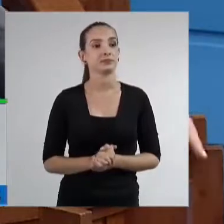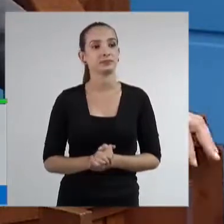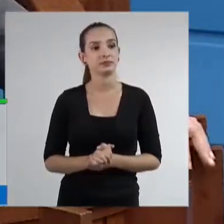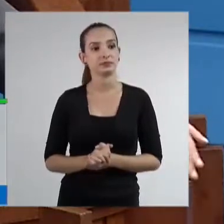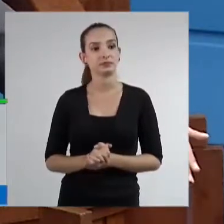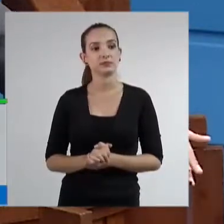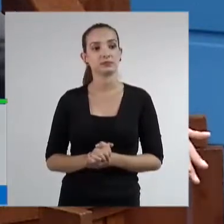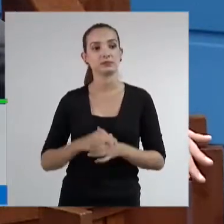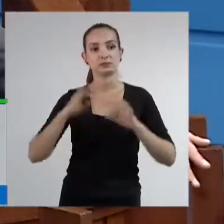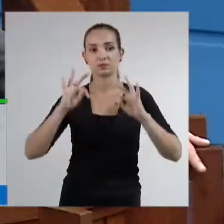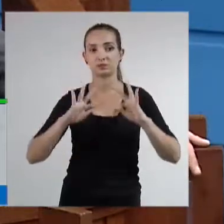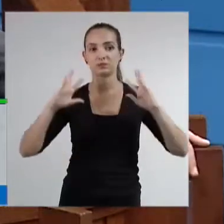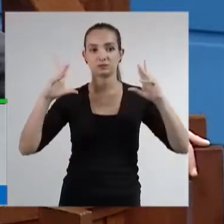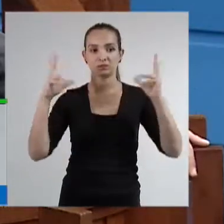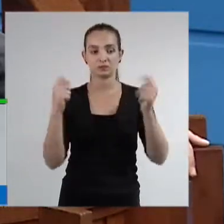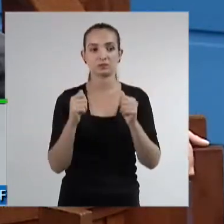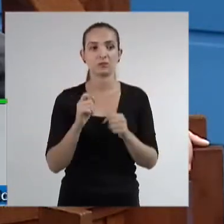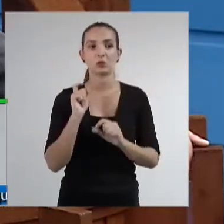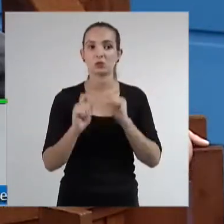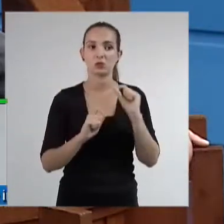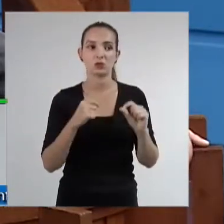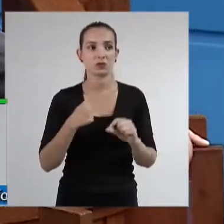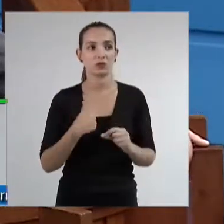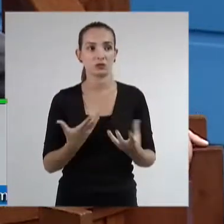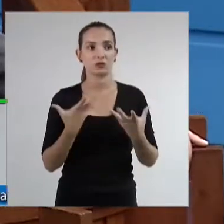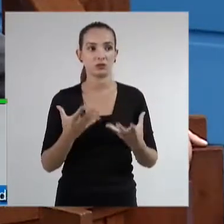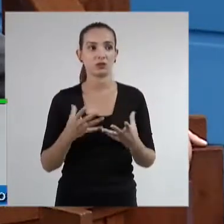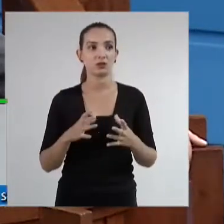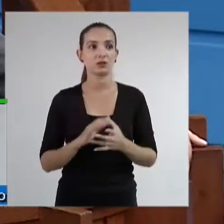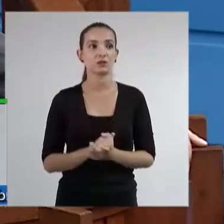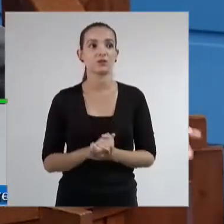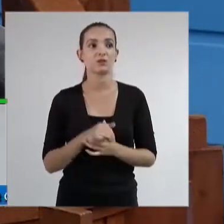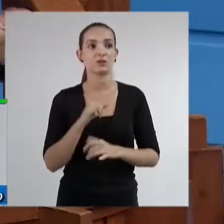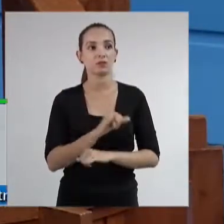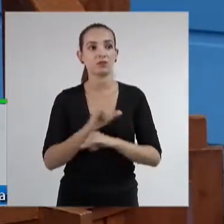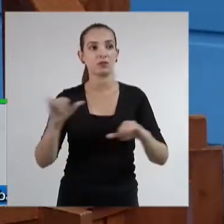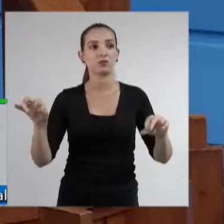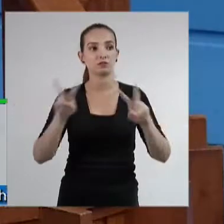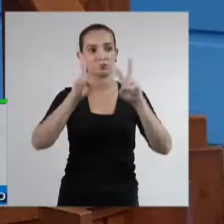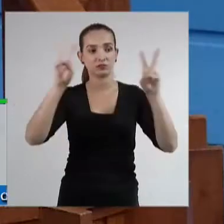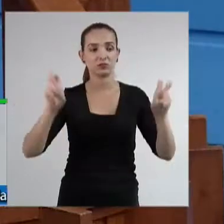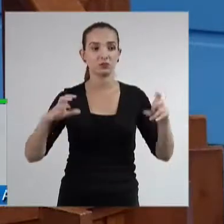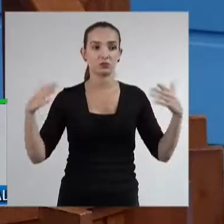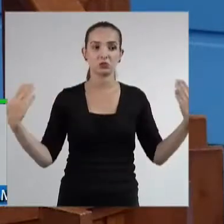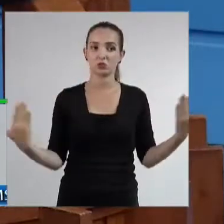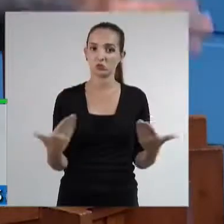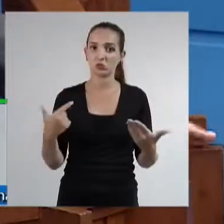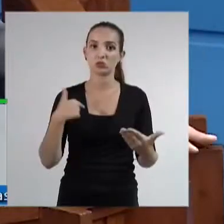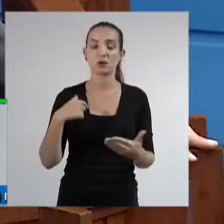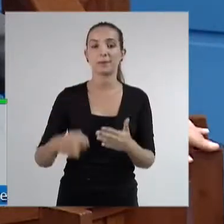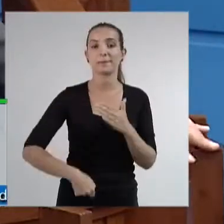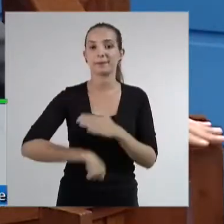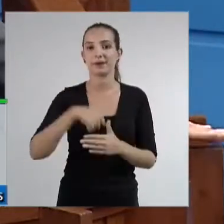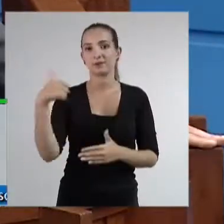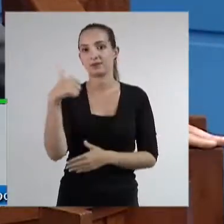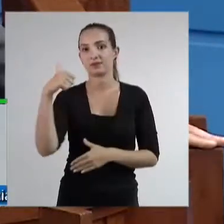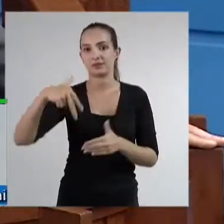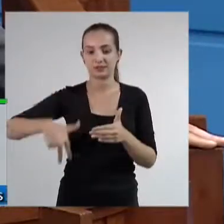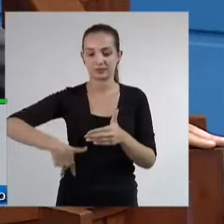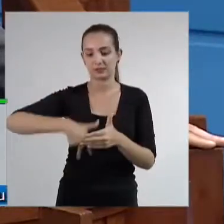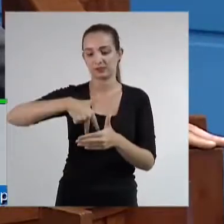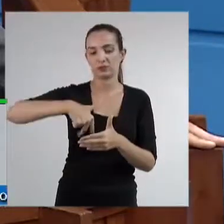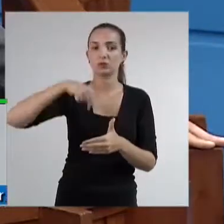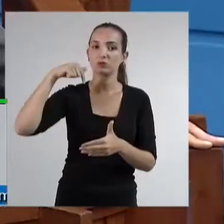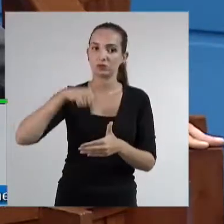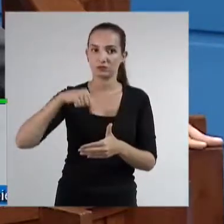senhores parlamentares, de destacar aqui o assunto que me trouxe pela primeira vez à tribuna dessa casa